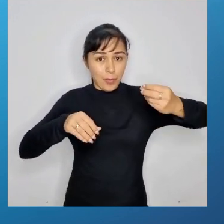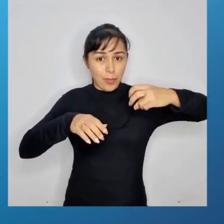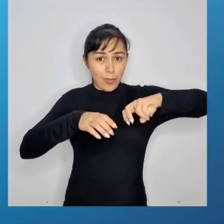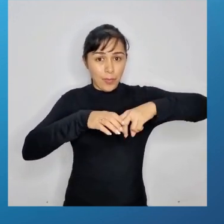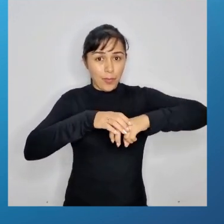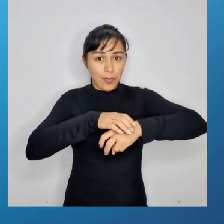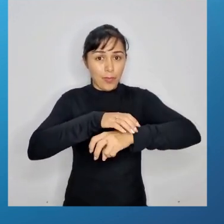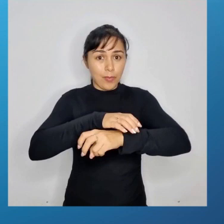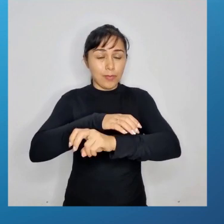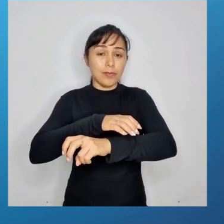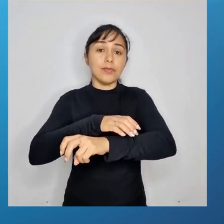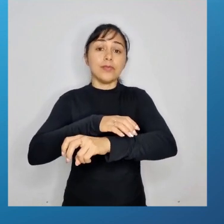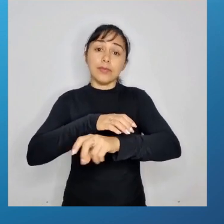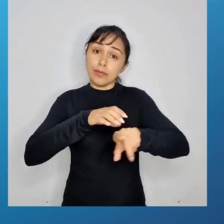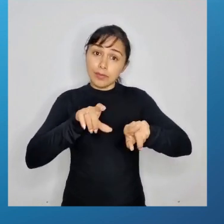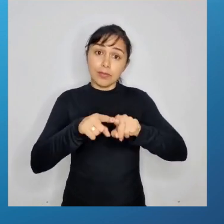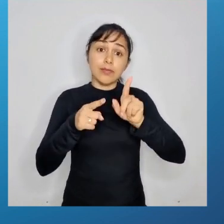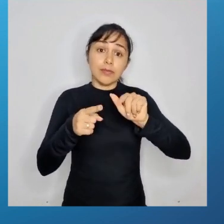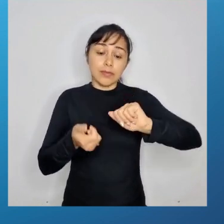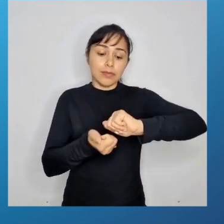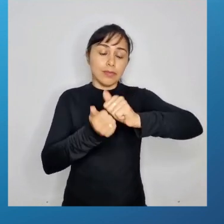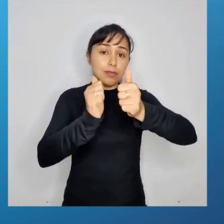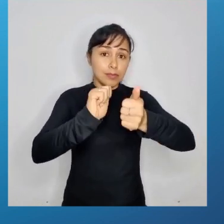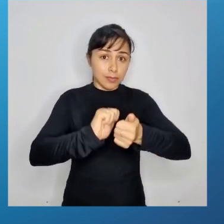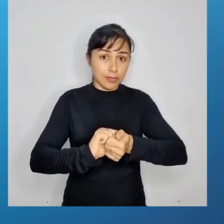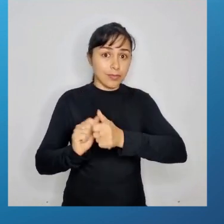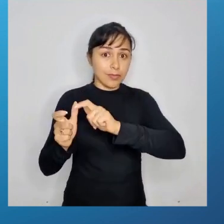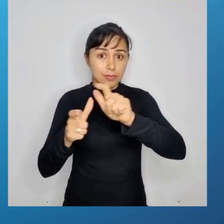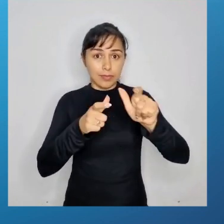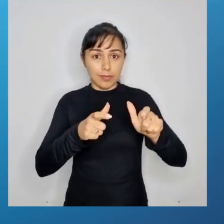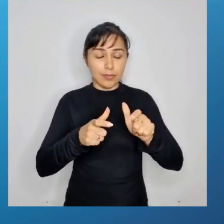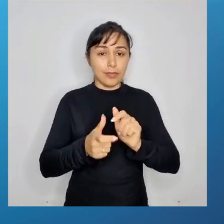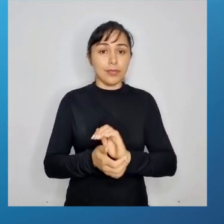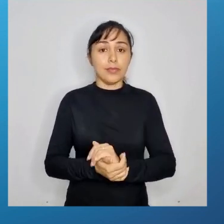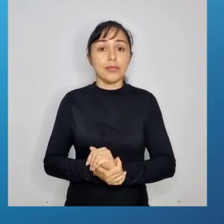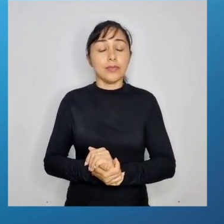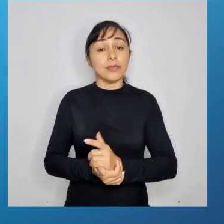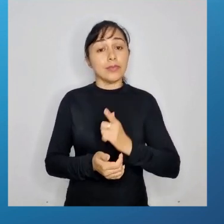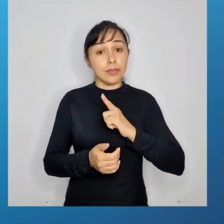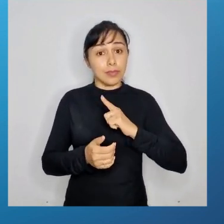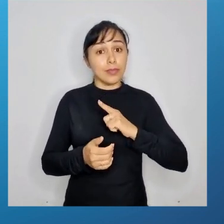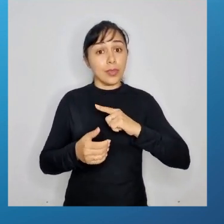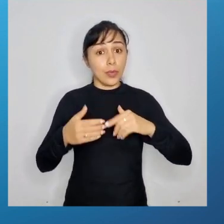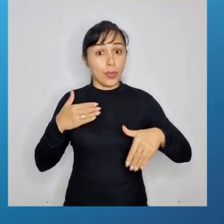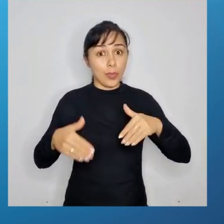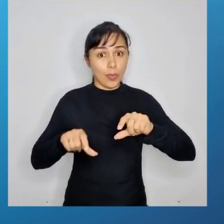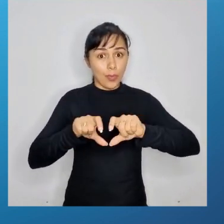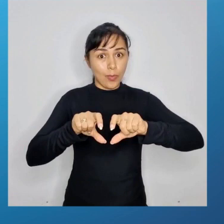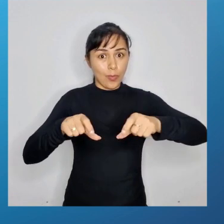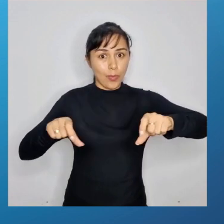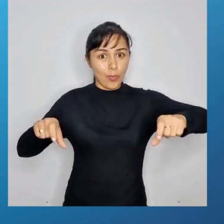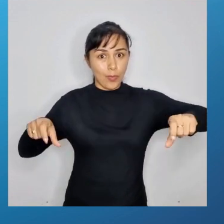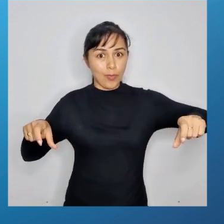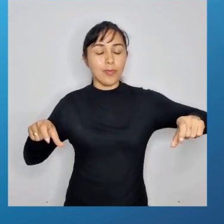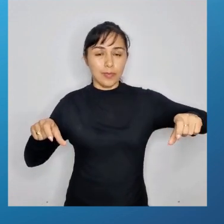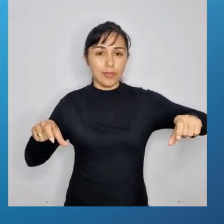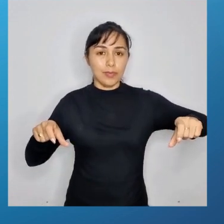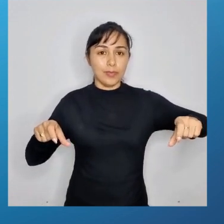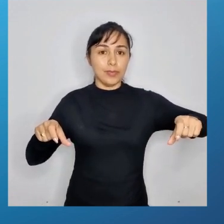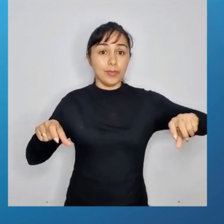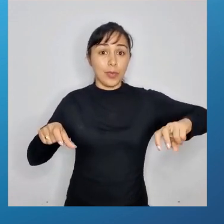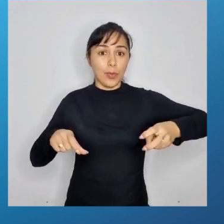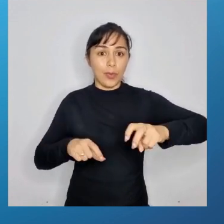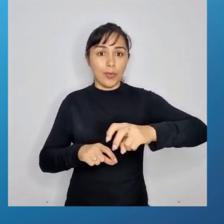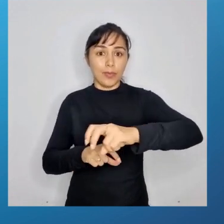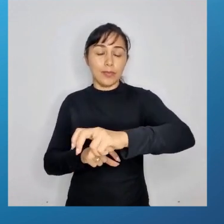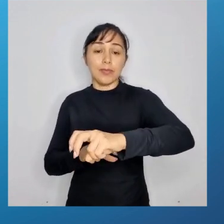regiões. Mas é um animal muito bem adaptado às suas regiões. Ele possui corpo cilíndrico, alongado e com anéis. Esses